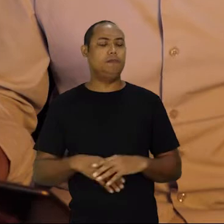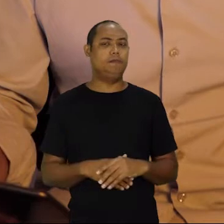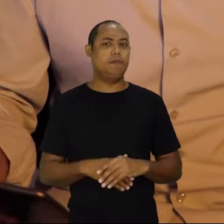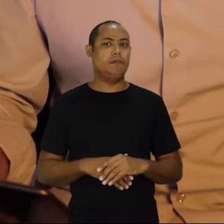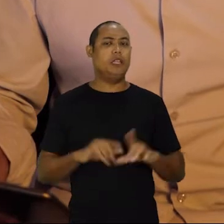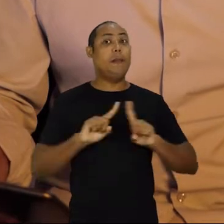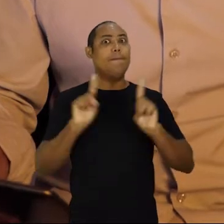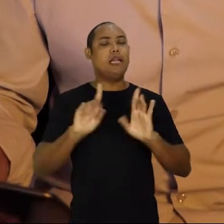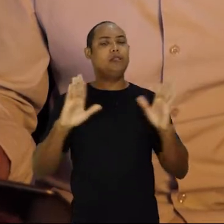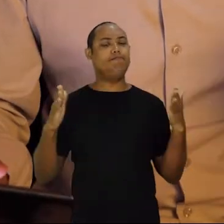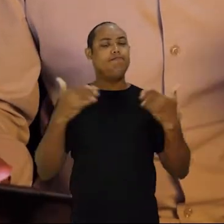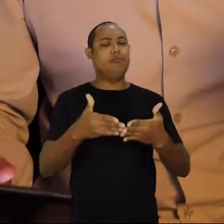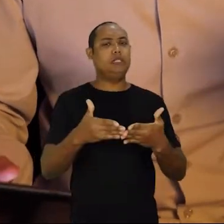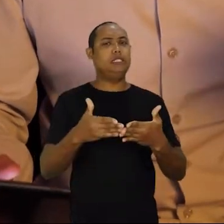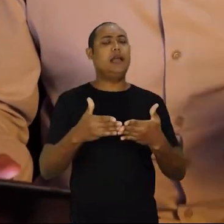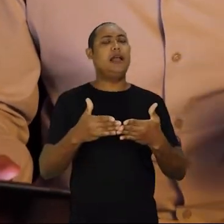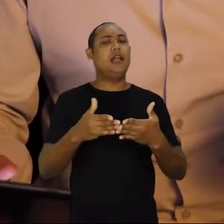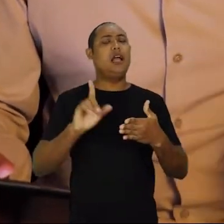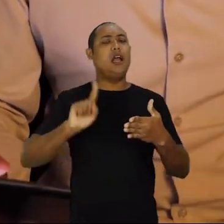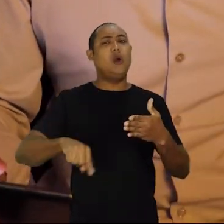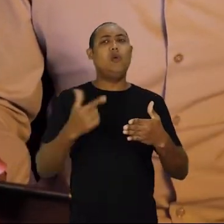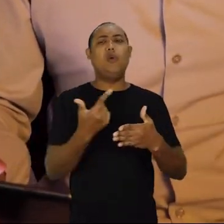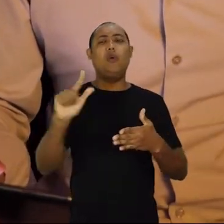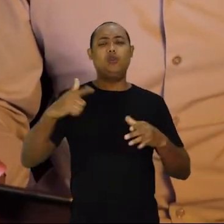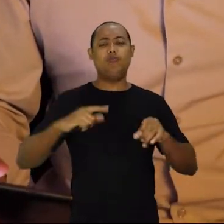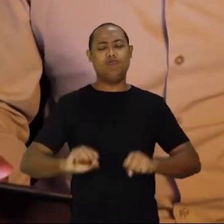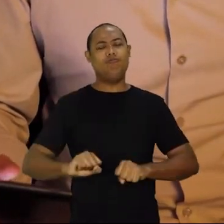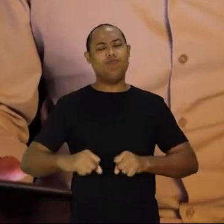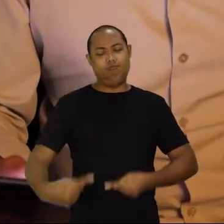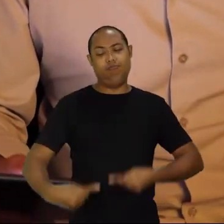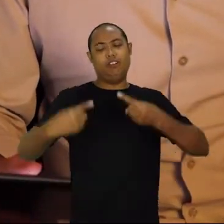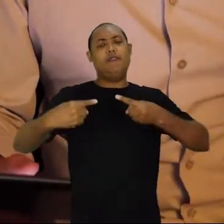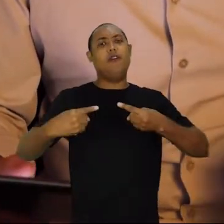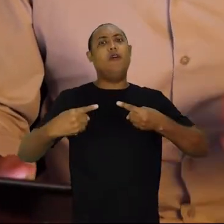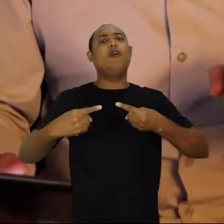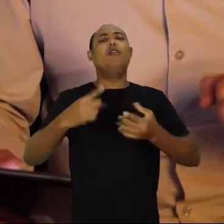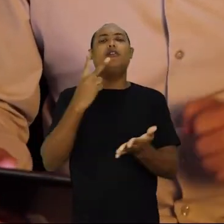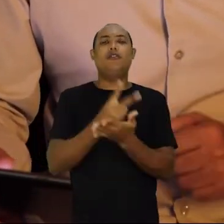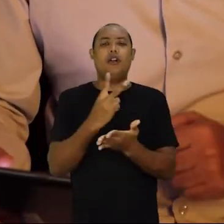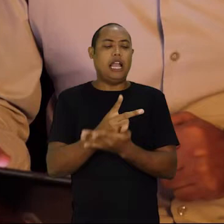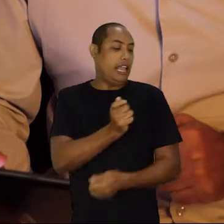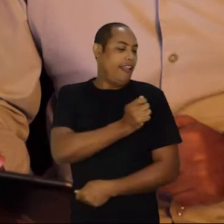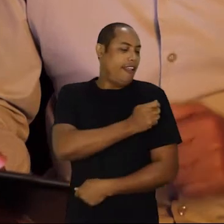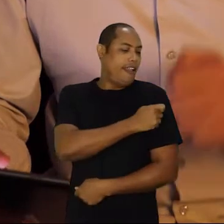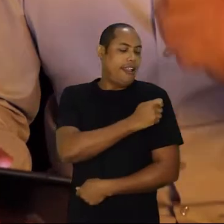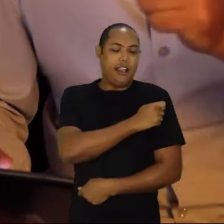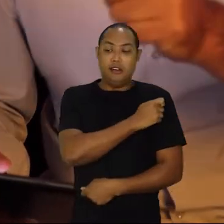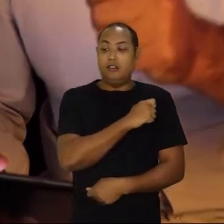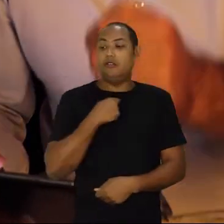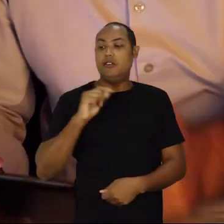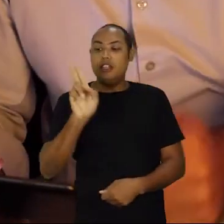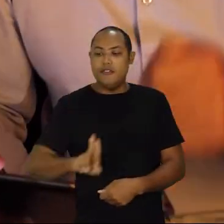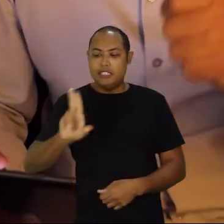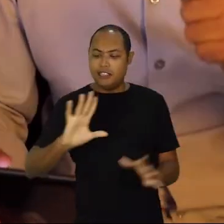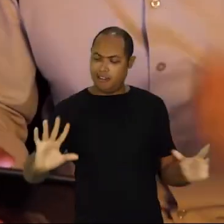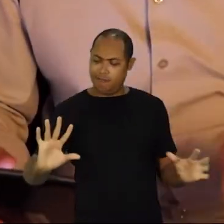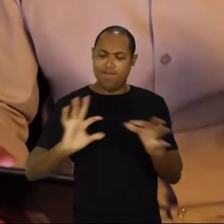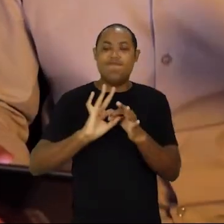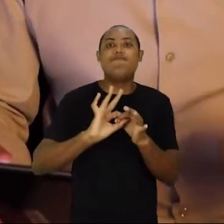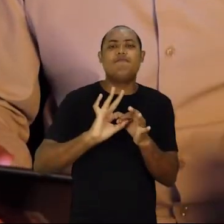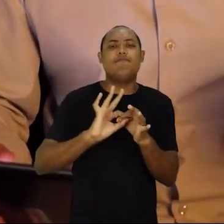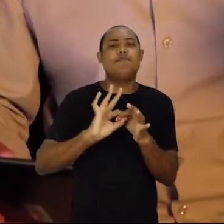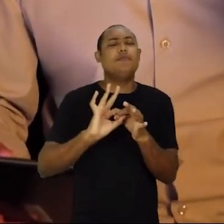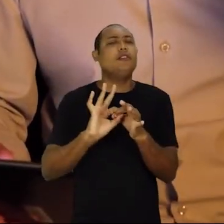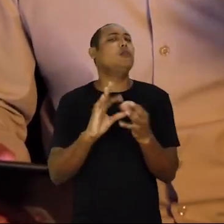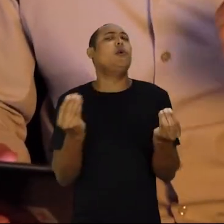conjuntura que vivemos. Mais especificamente, eu diria que um dos grandes desafios que tivemos foi manter o vínculo dos